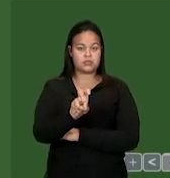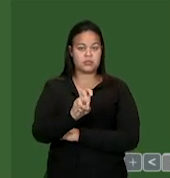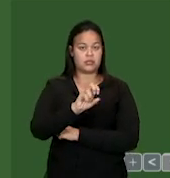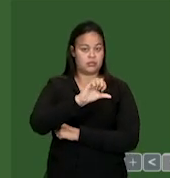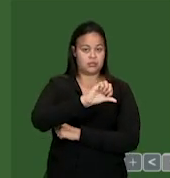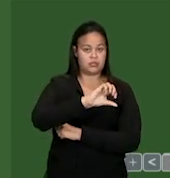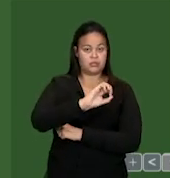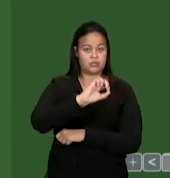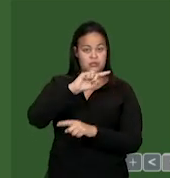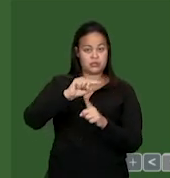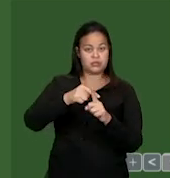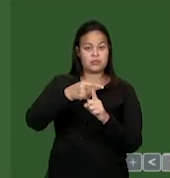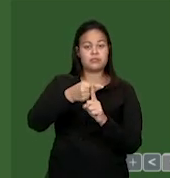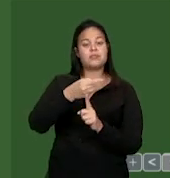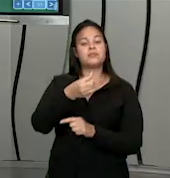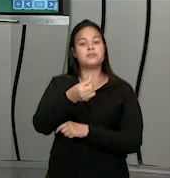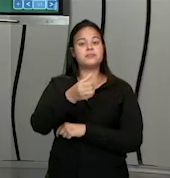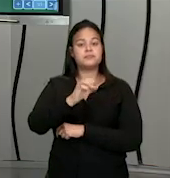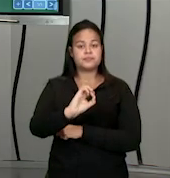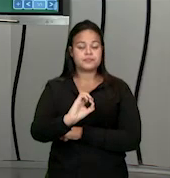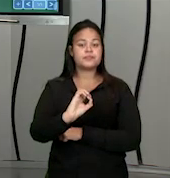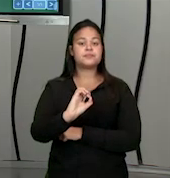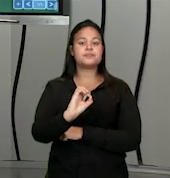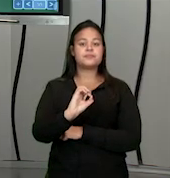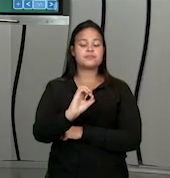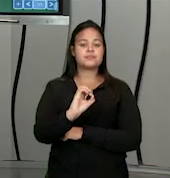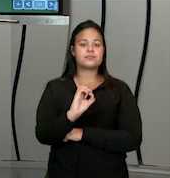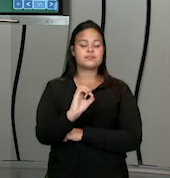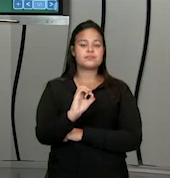90 mais 60, 90 mais 60